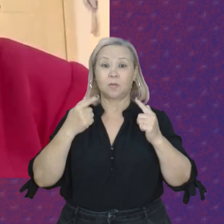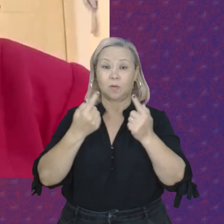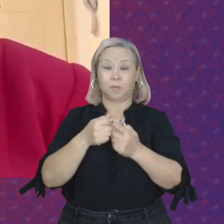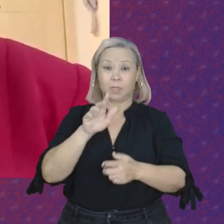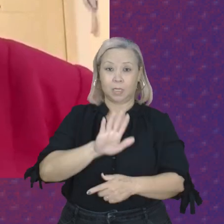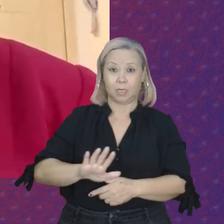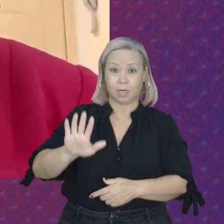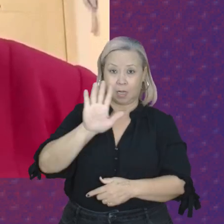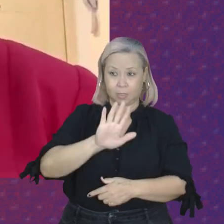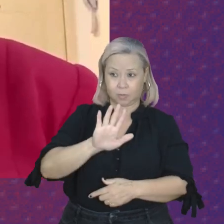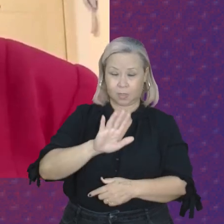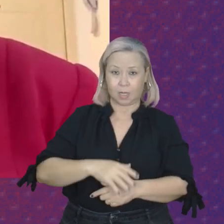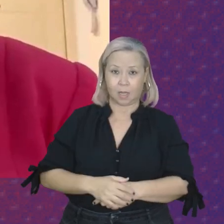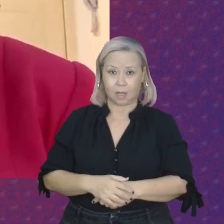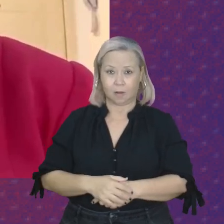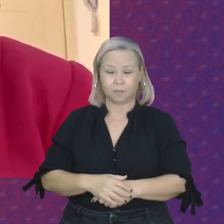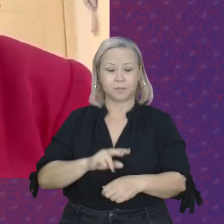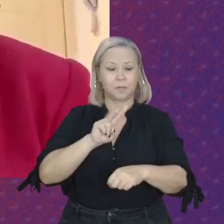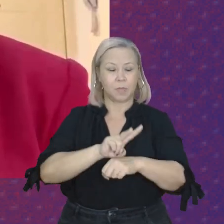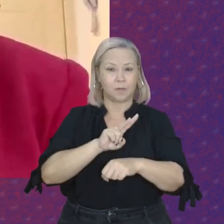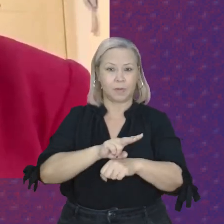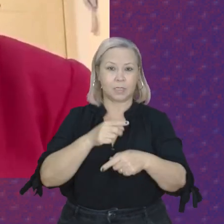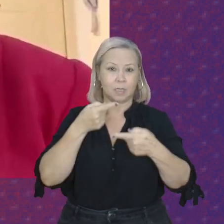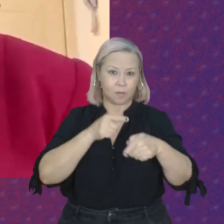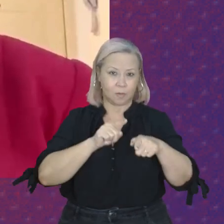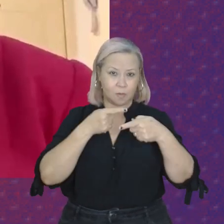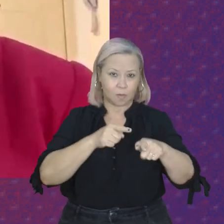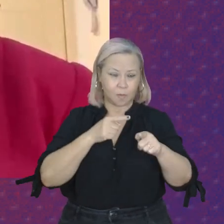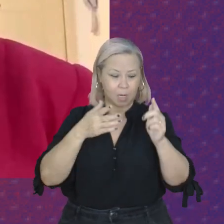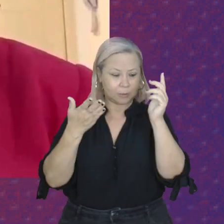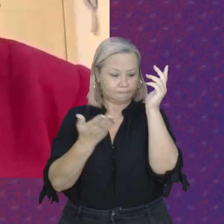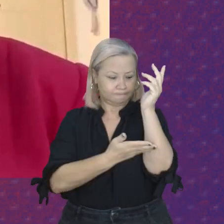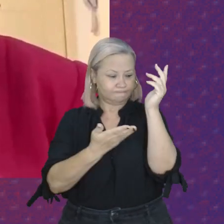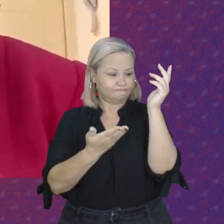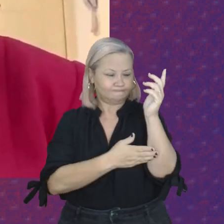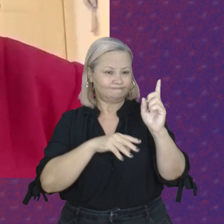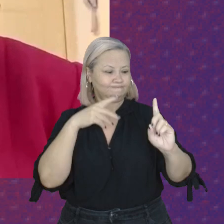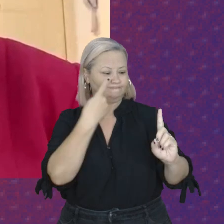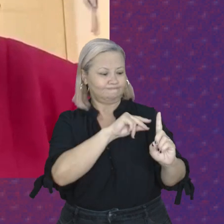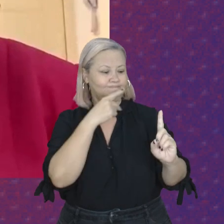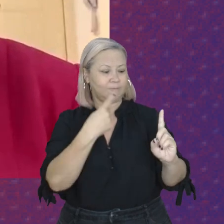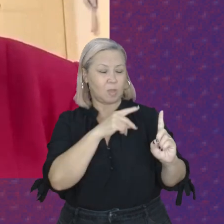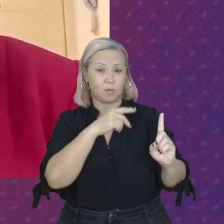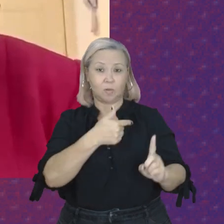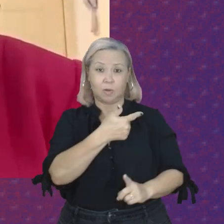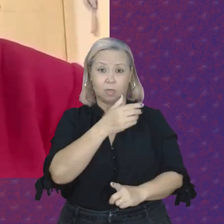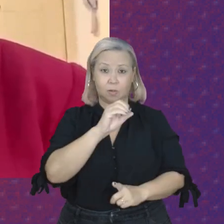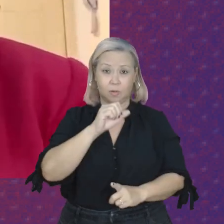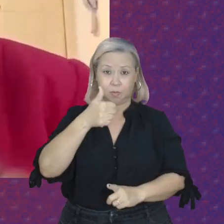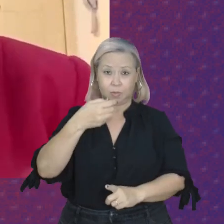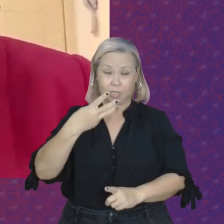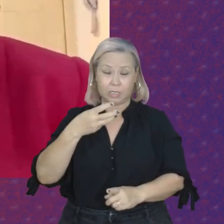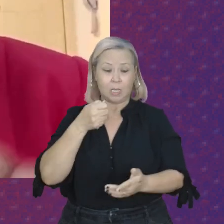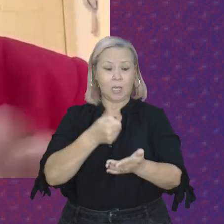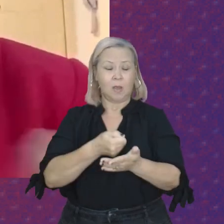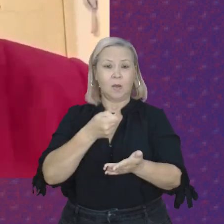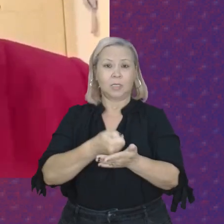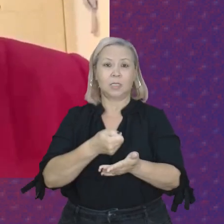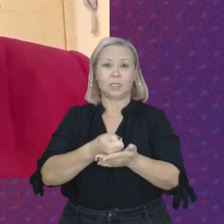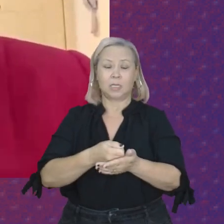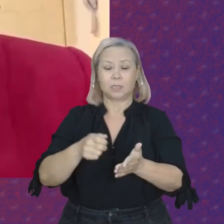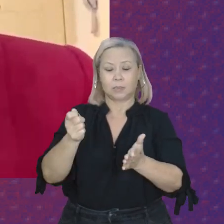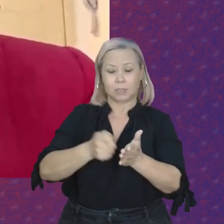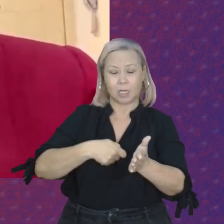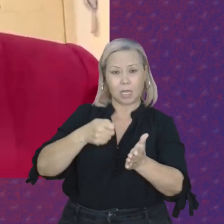e o Mecanismo Nacional de Prevenção e Combate à Tortura, em 2013, que inclusive era uma exigência, né, por